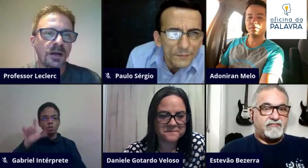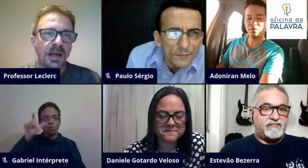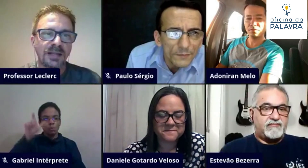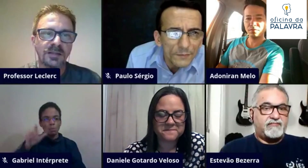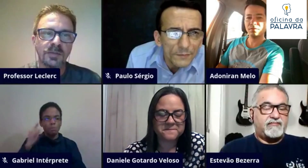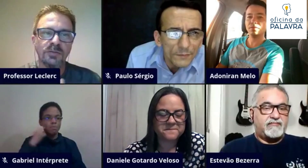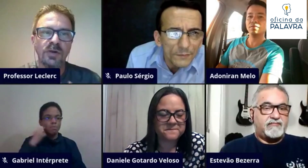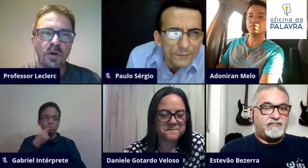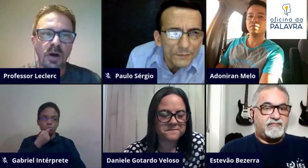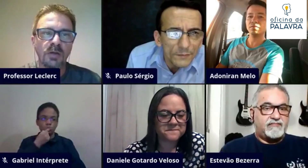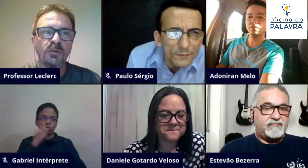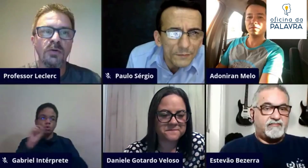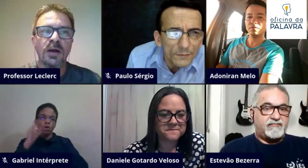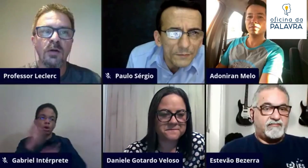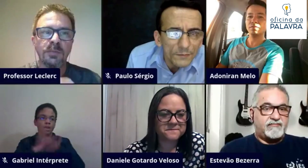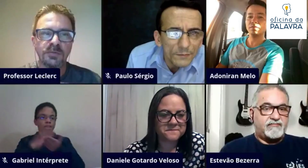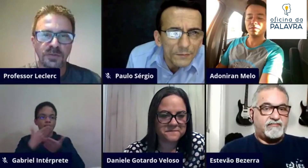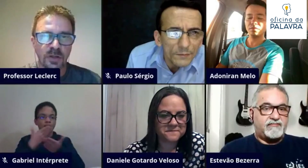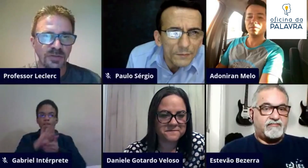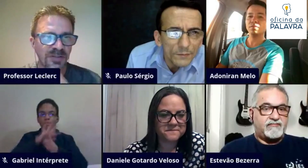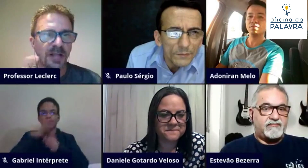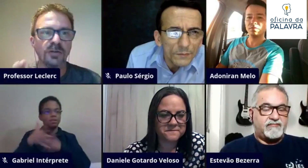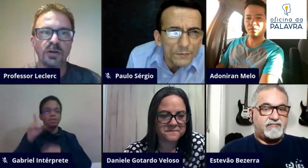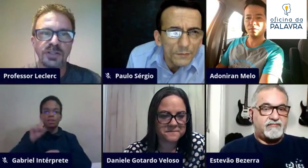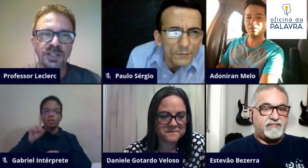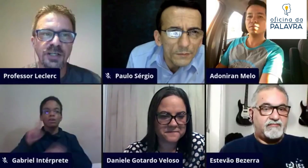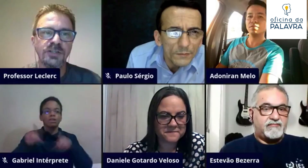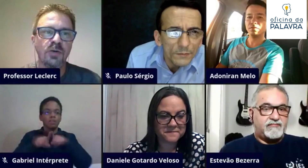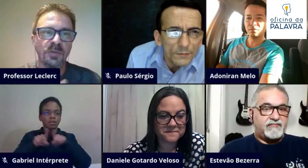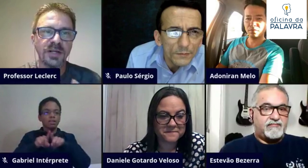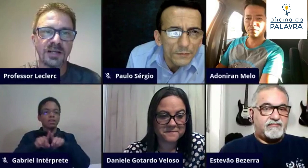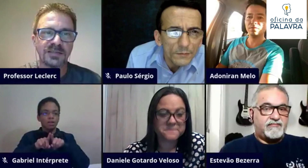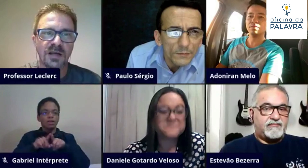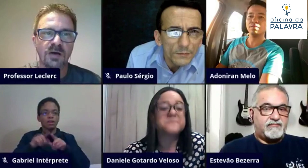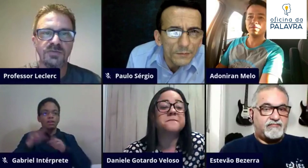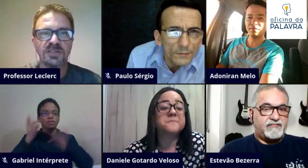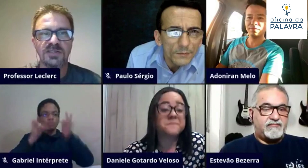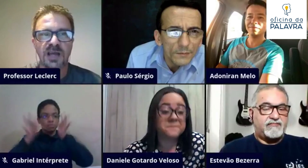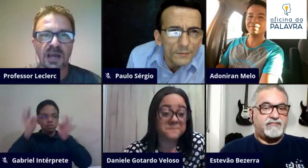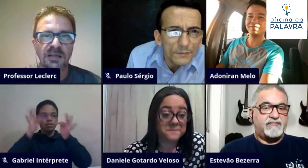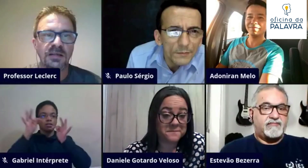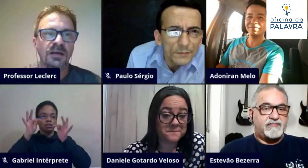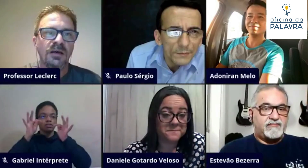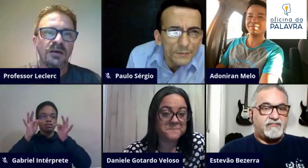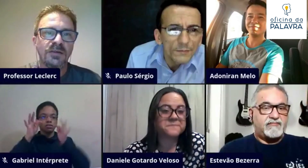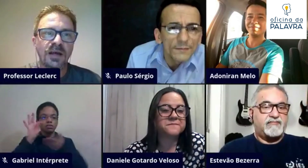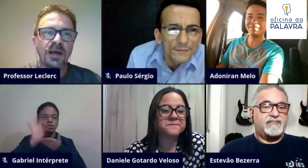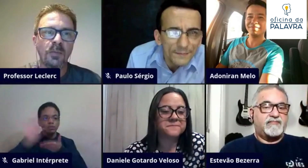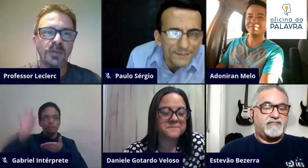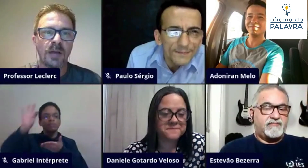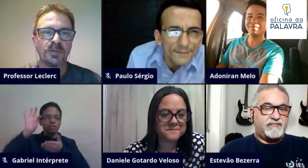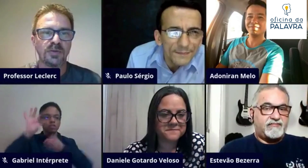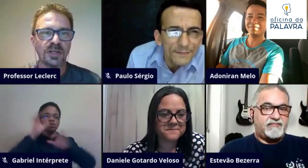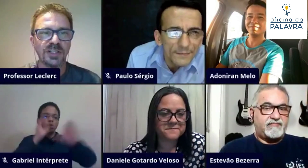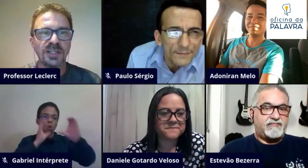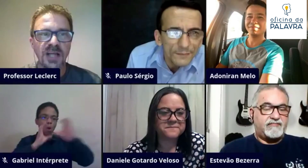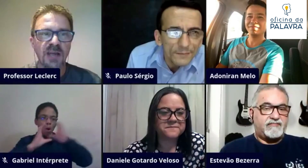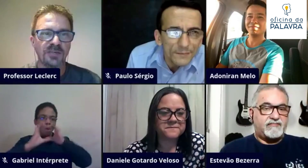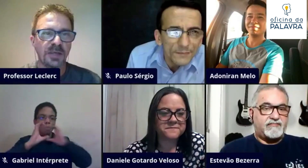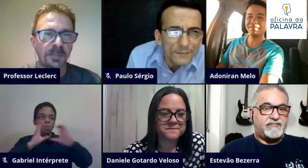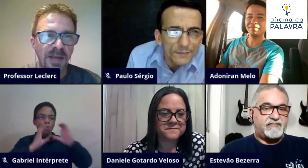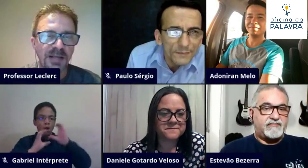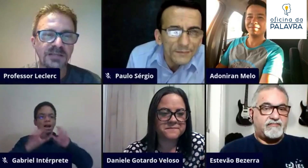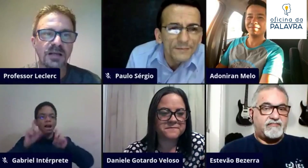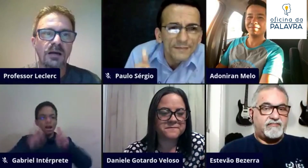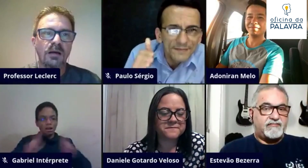intérprete, é também o teólogo, é o profissional de tecnologia, de comunicação, de design, é a pessoa que